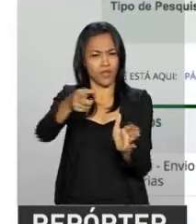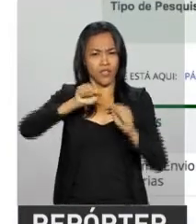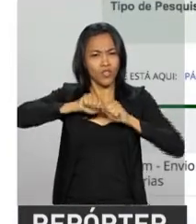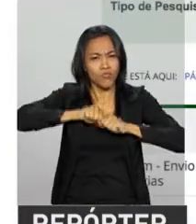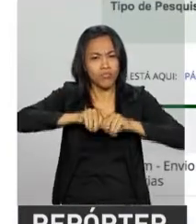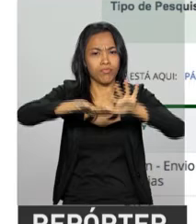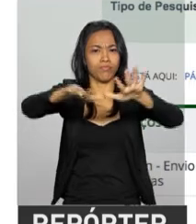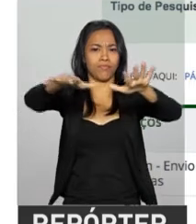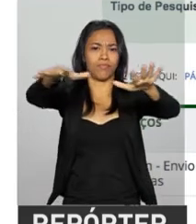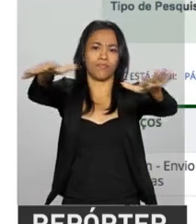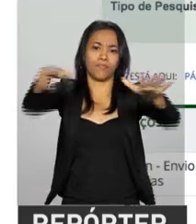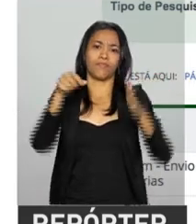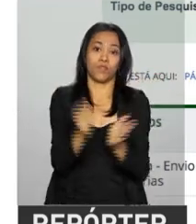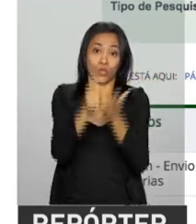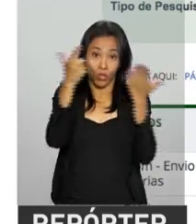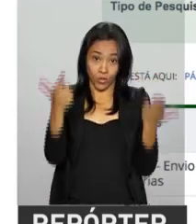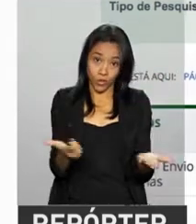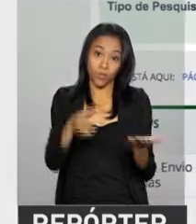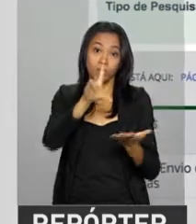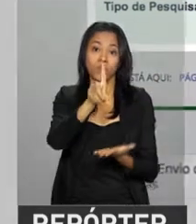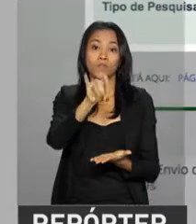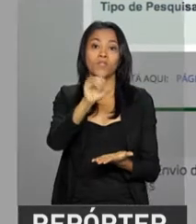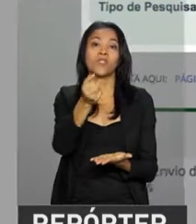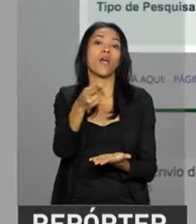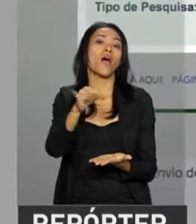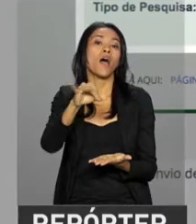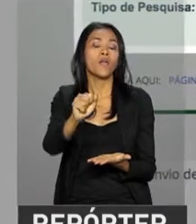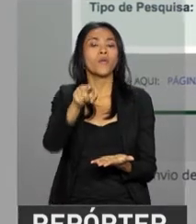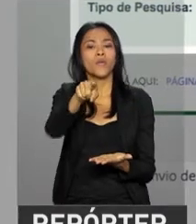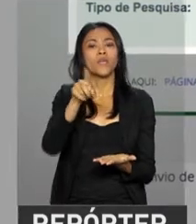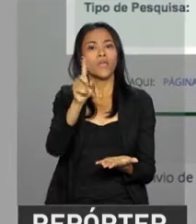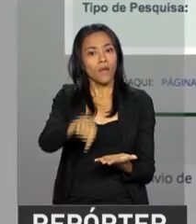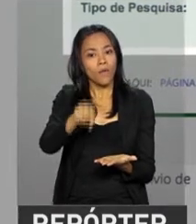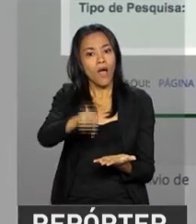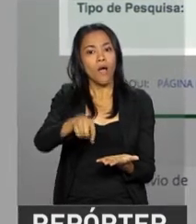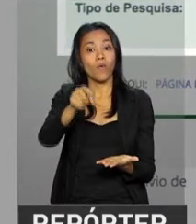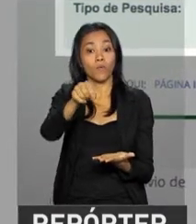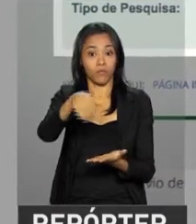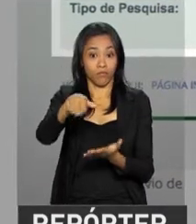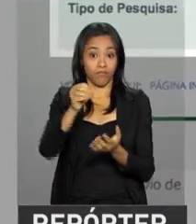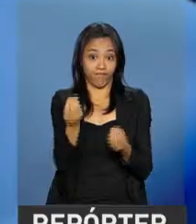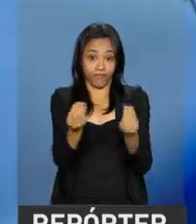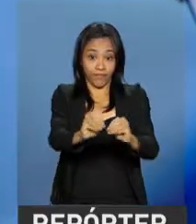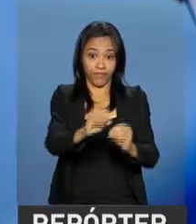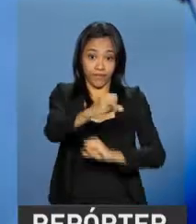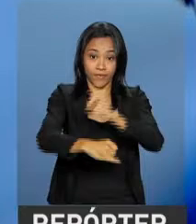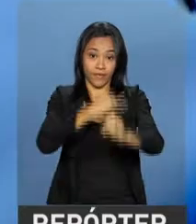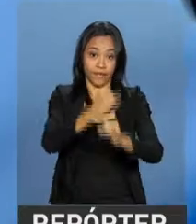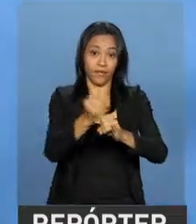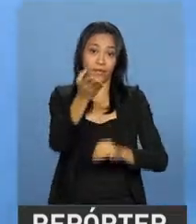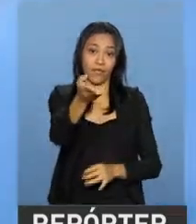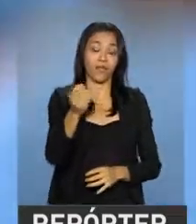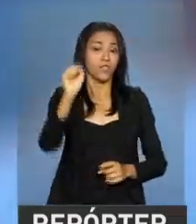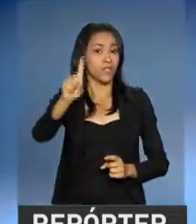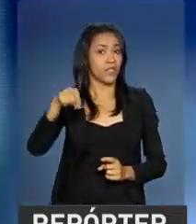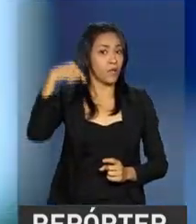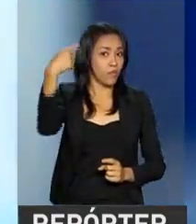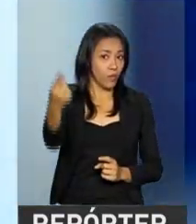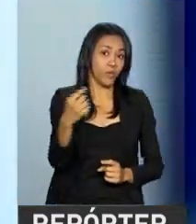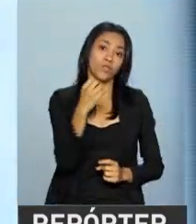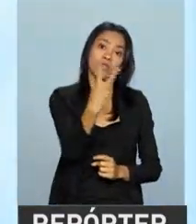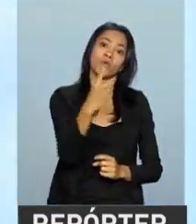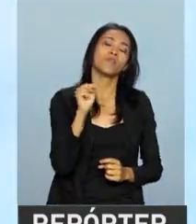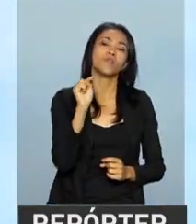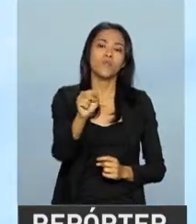modernização do diário oficial com a inauguração do endereço eletrônico mais tarde em 2000